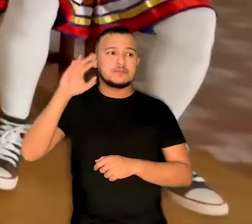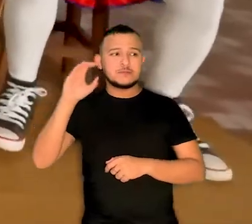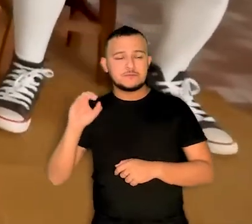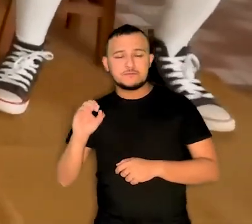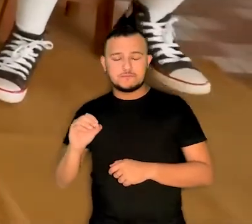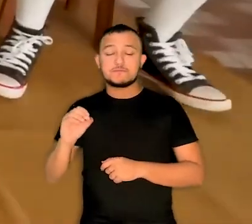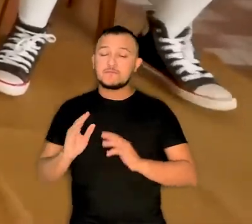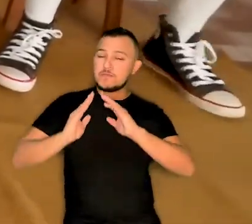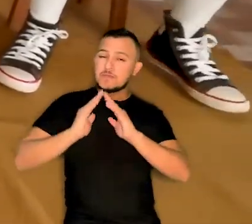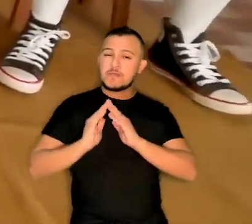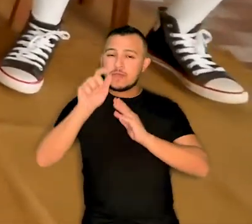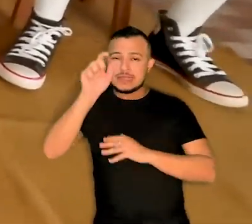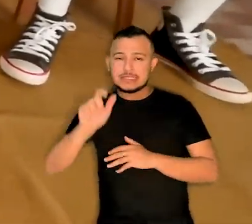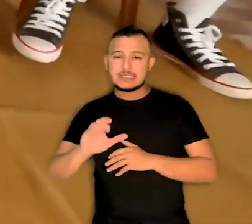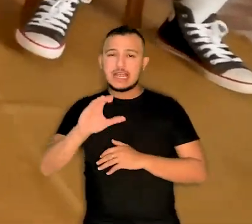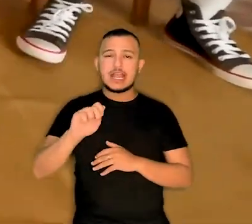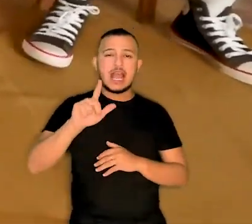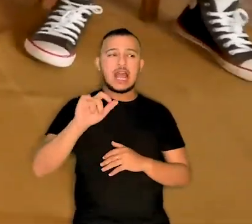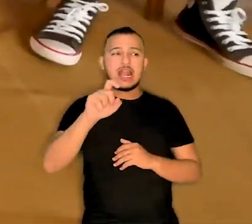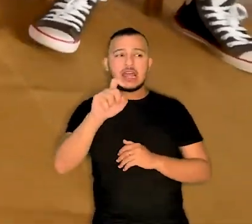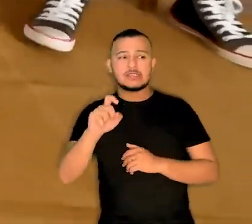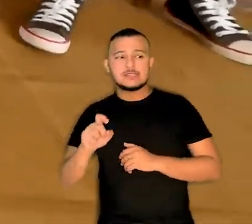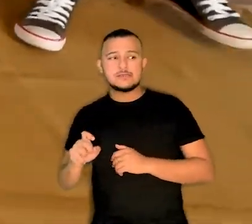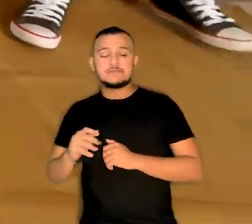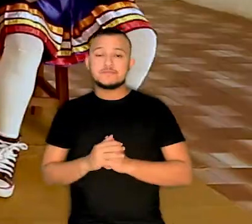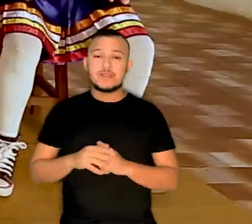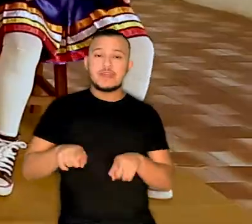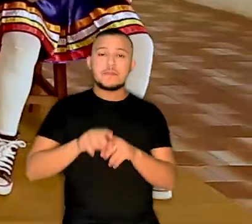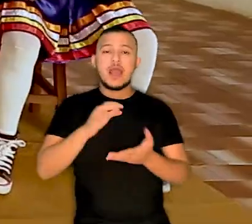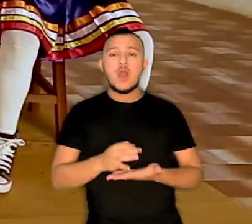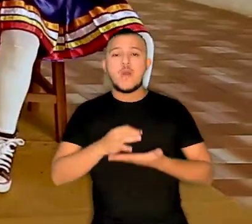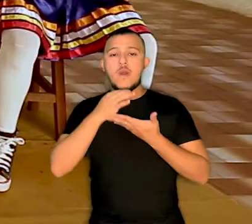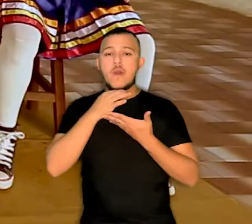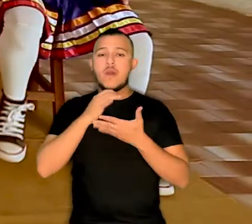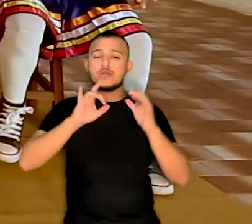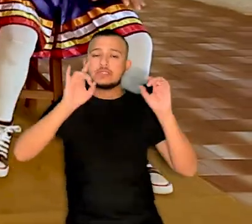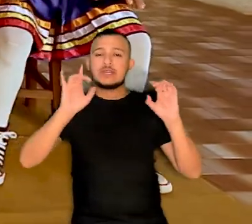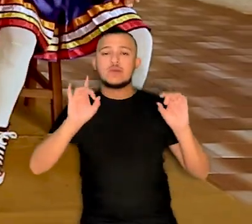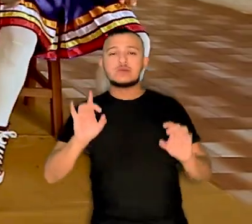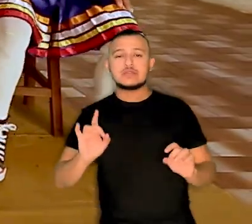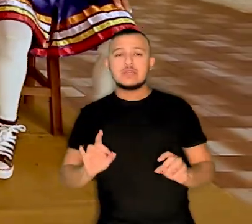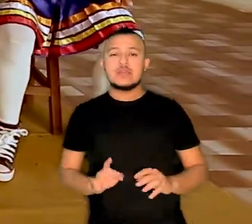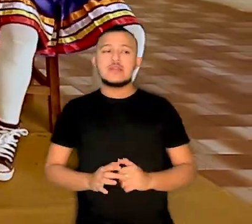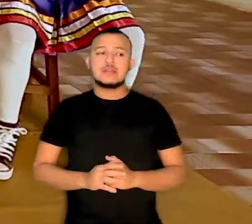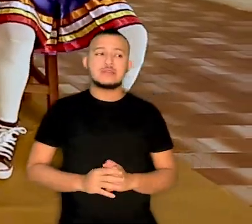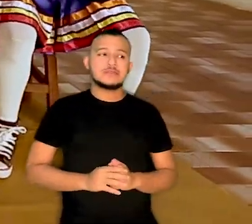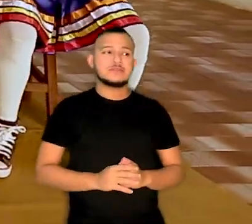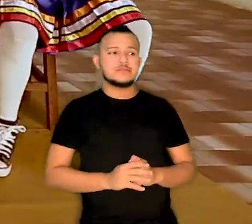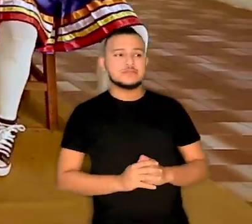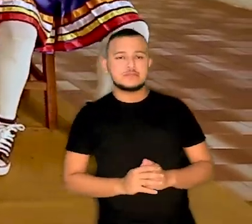mora o talismento, e a obra consagrada, e a obra